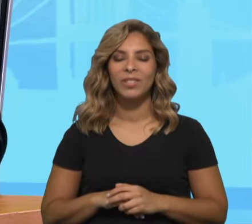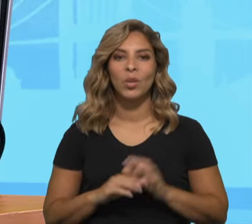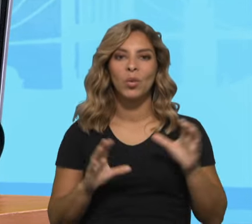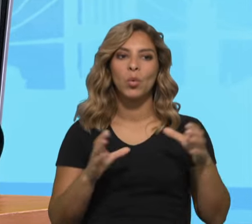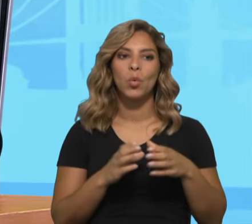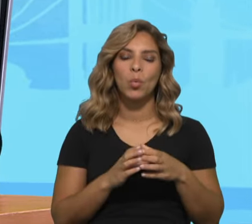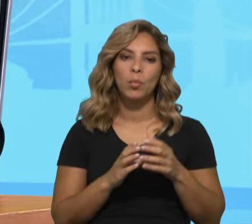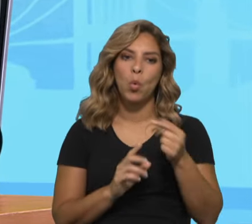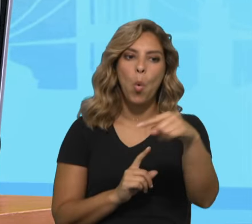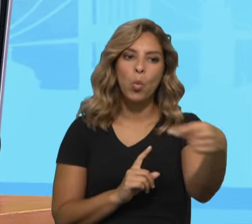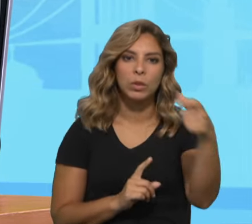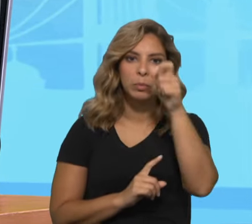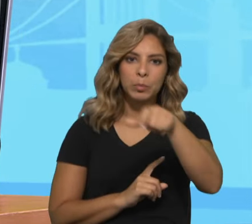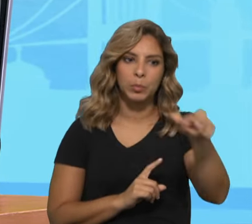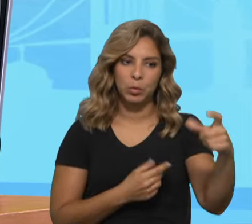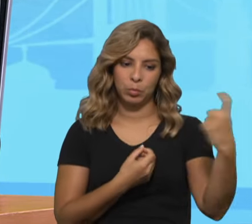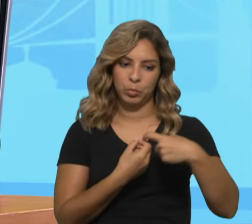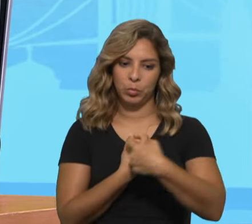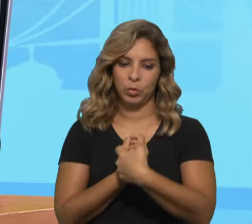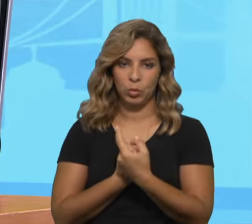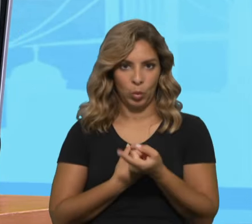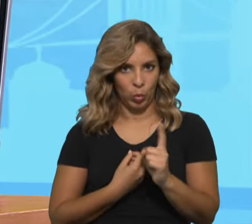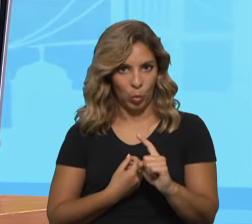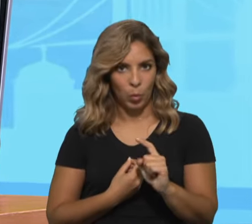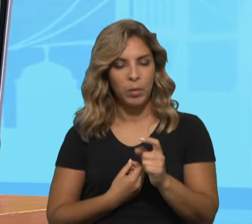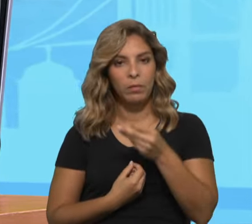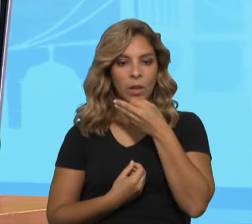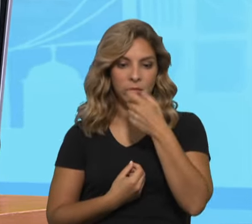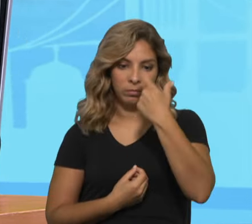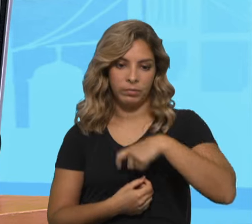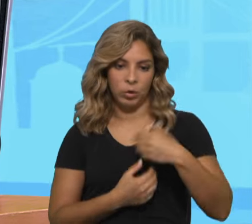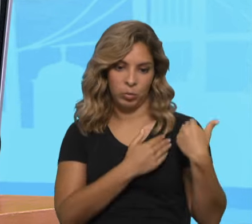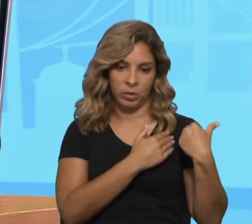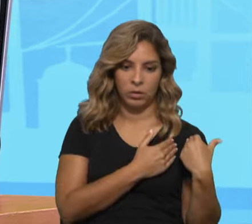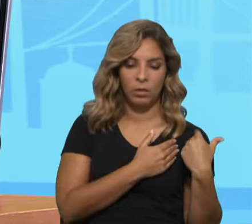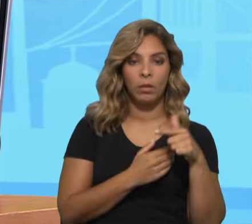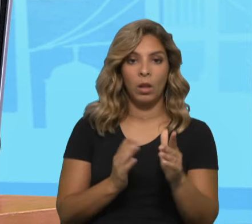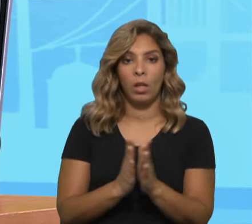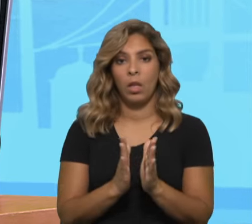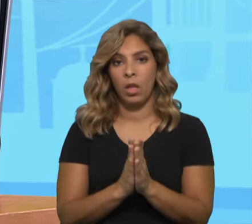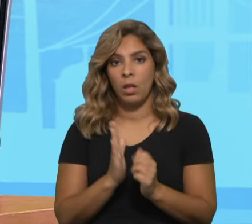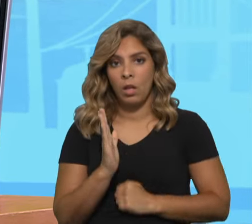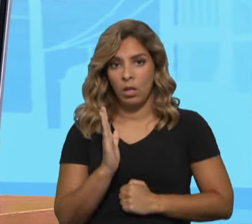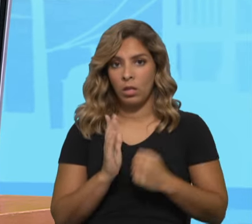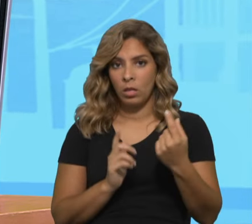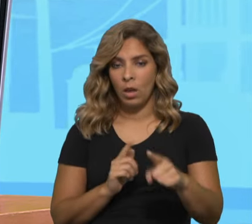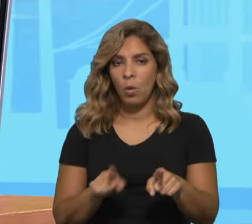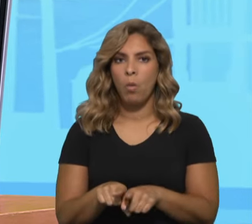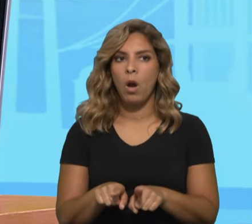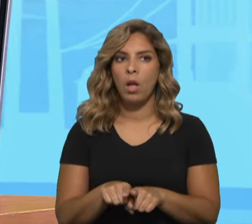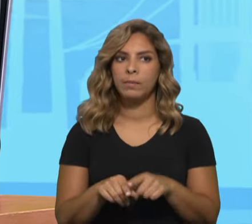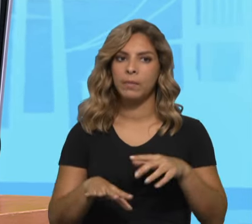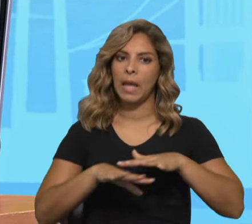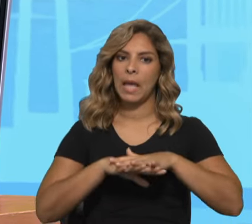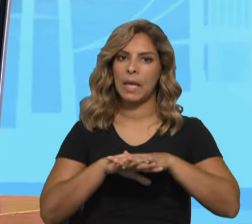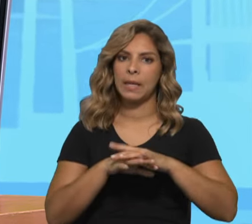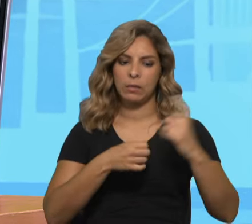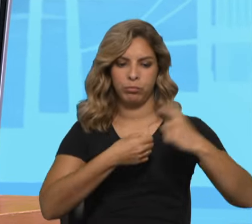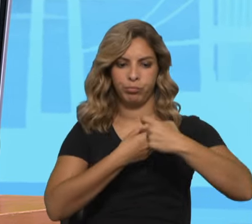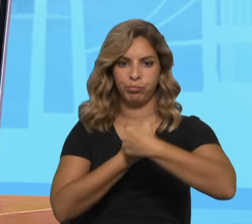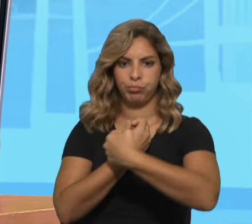trabalho, porque a Igreja Católica, como todos nós sabemos, tem uma rede única no